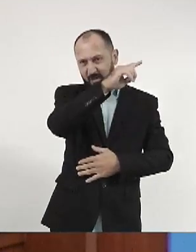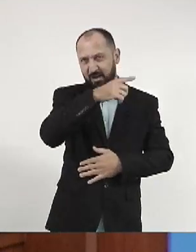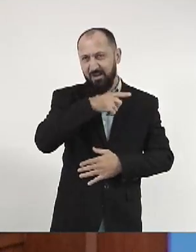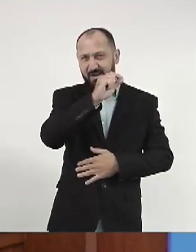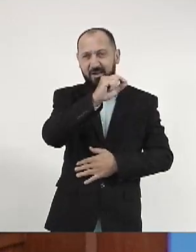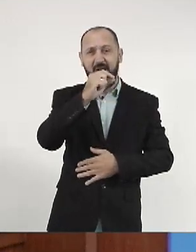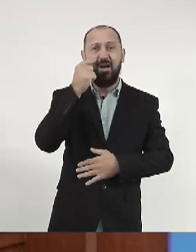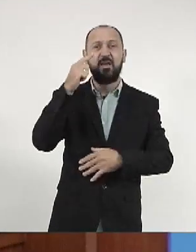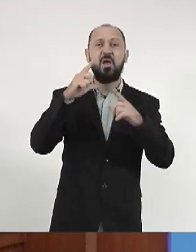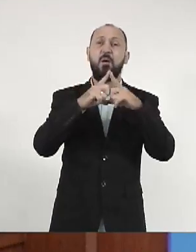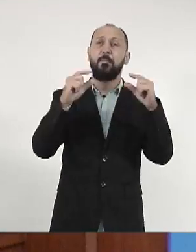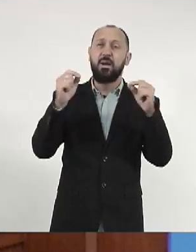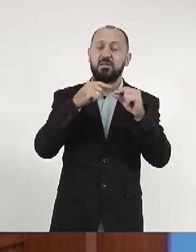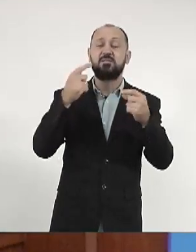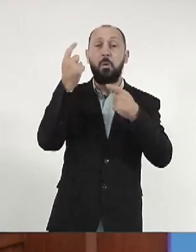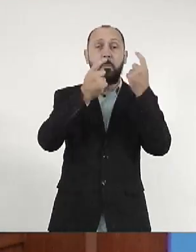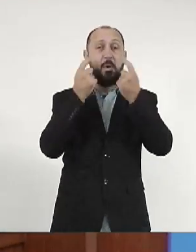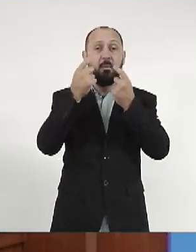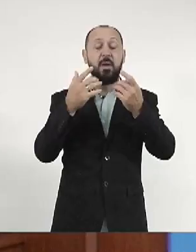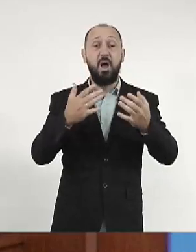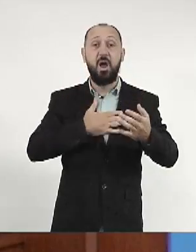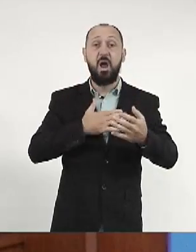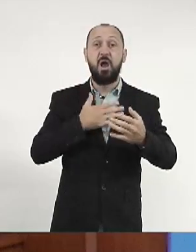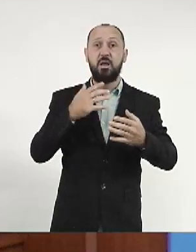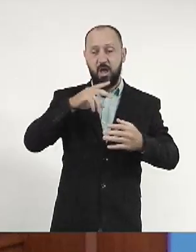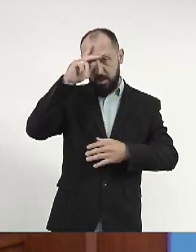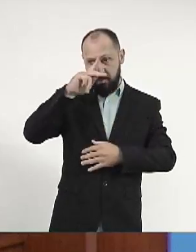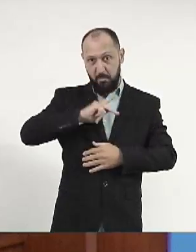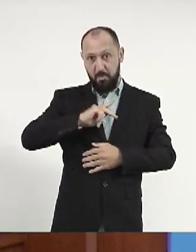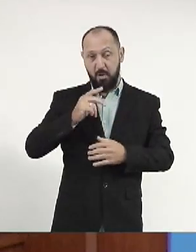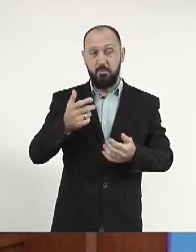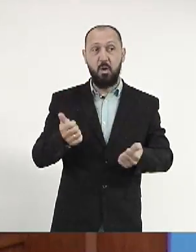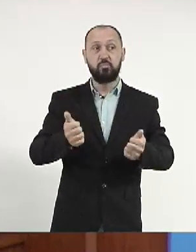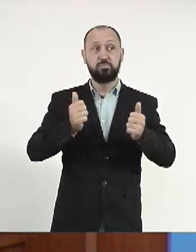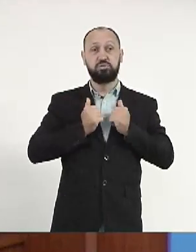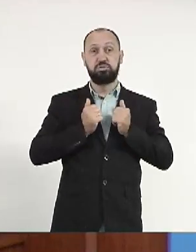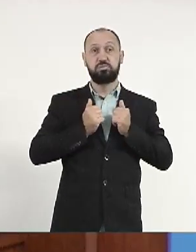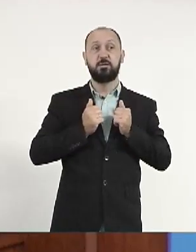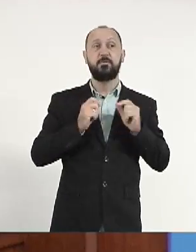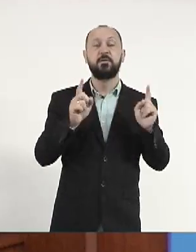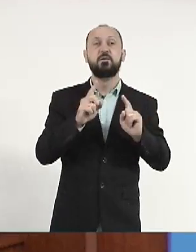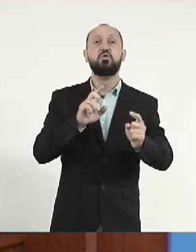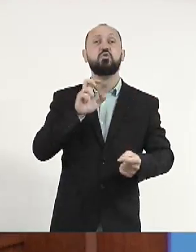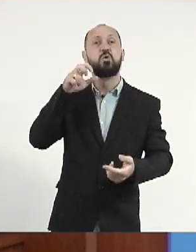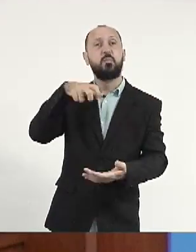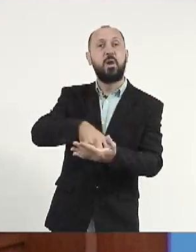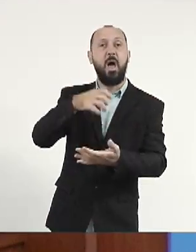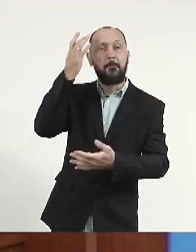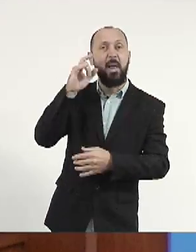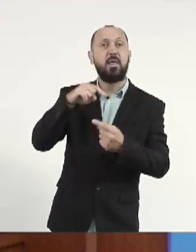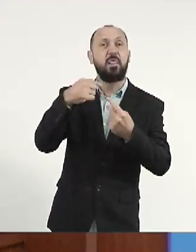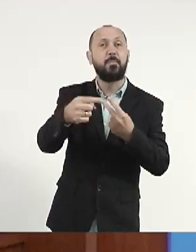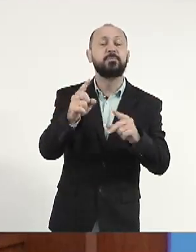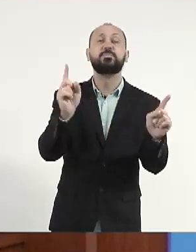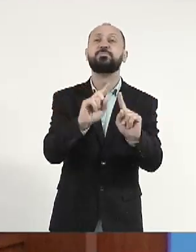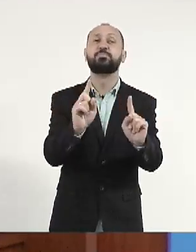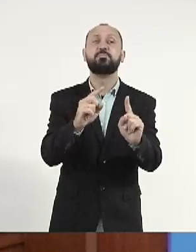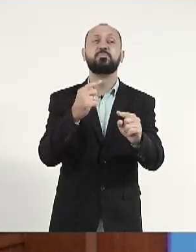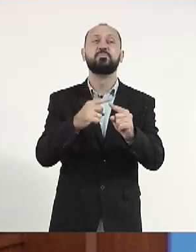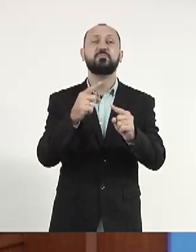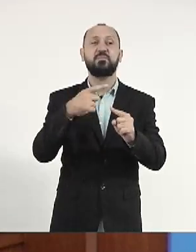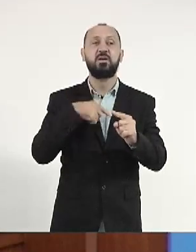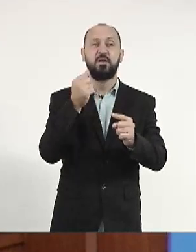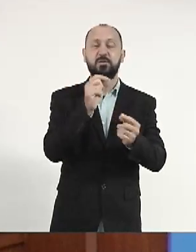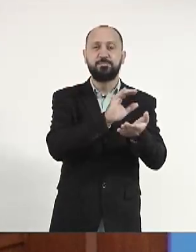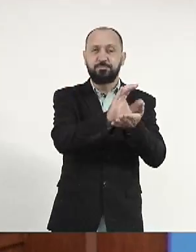Brasília, preocupados em livrar o seu couro e não ser punido amanhã ou depois, porque